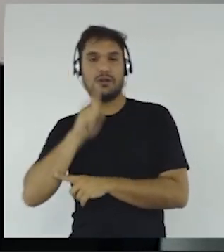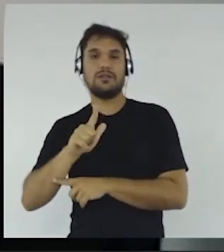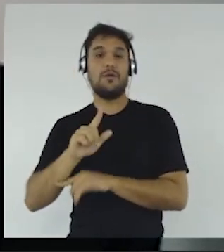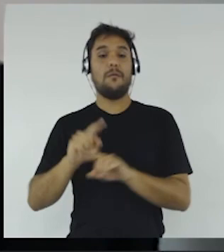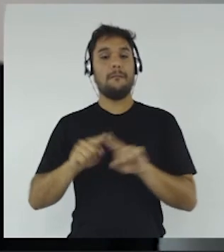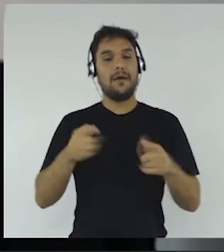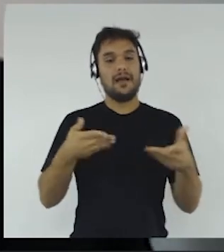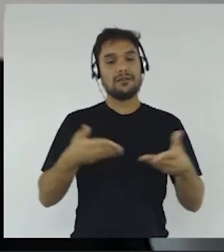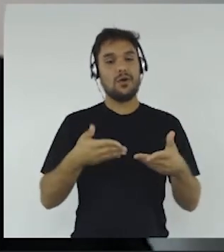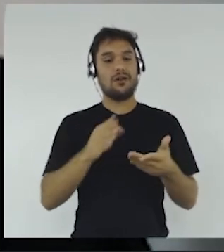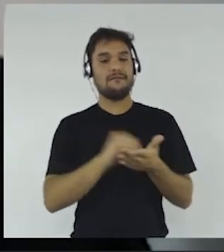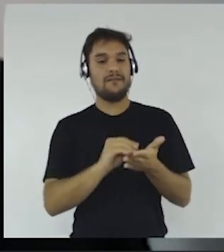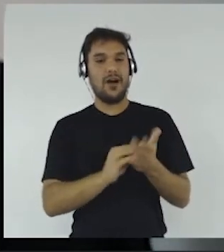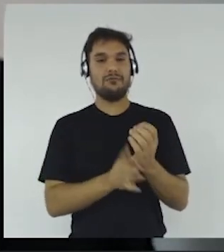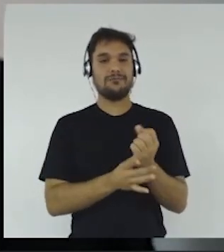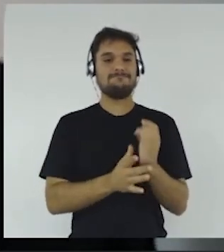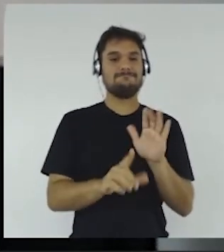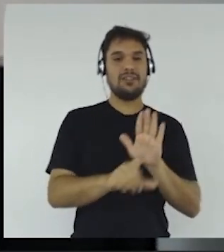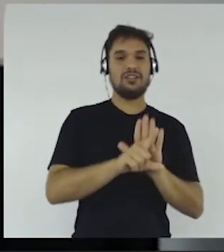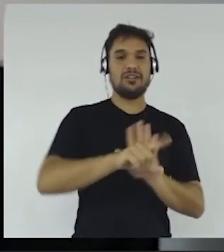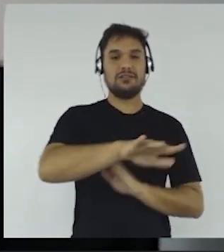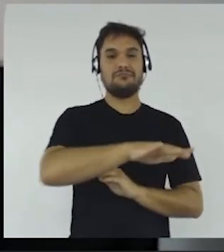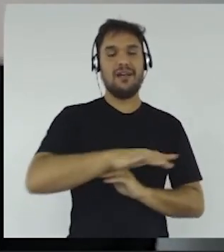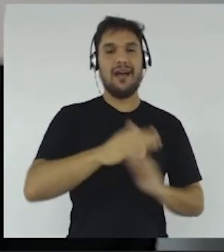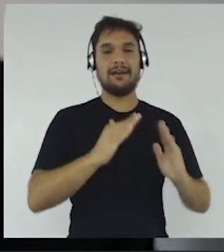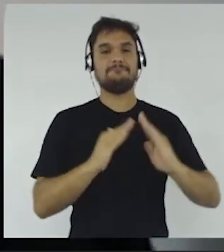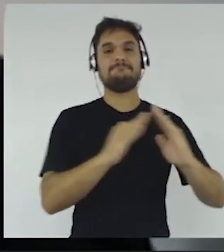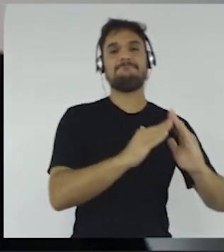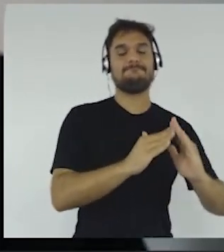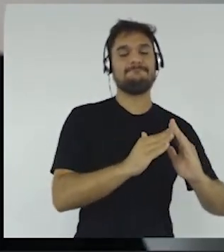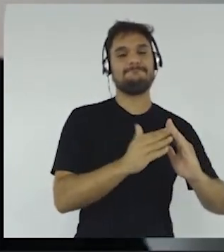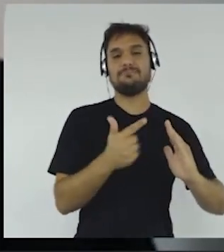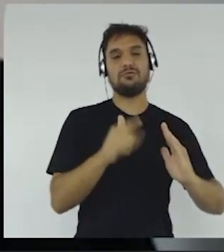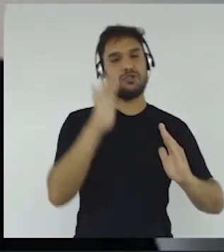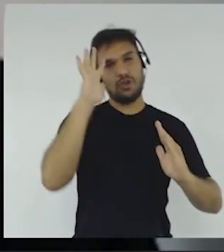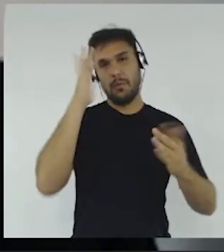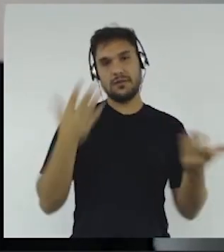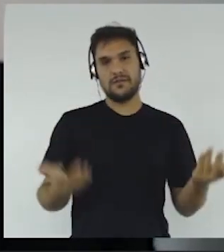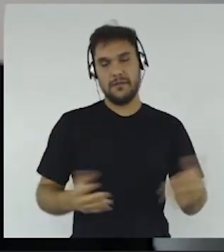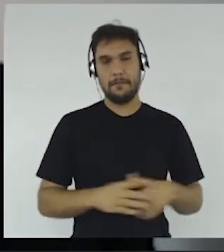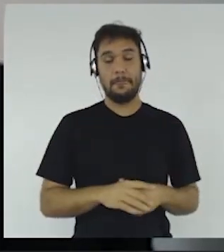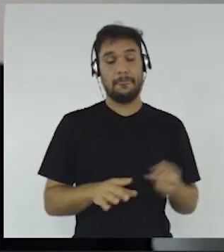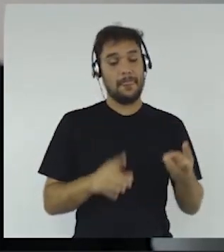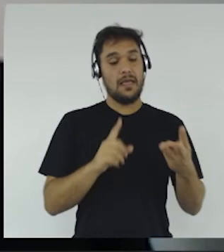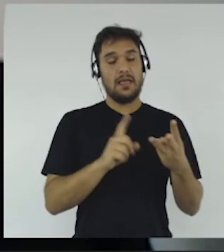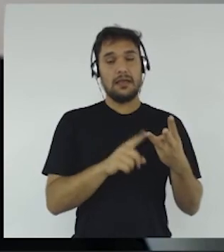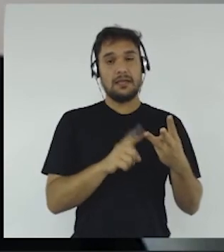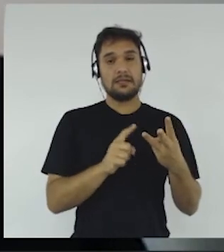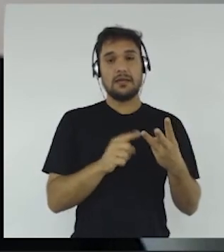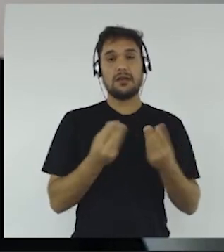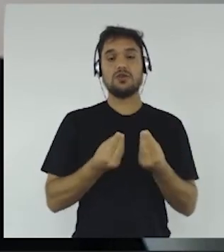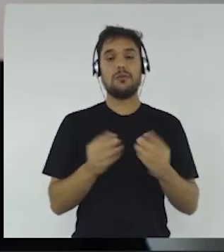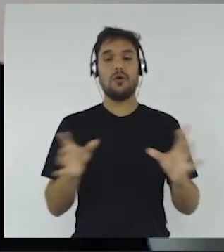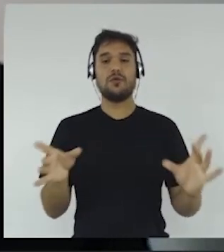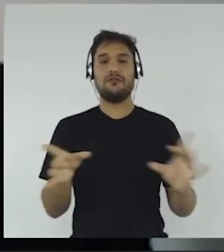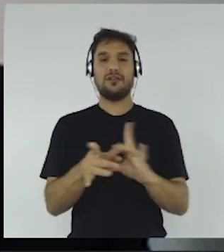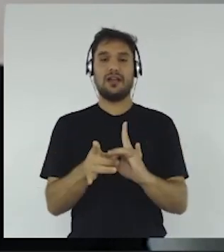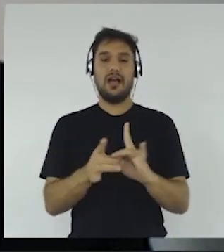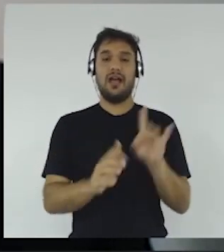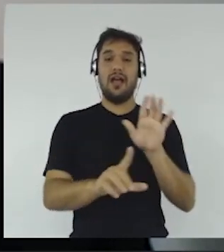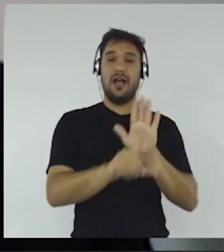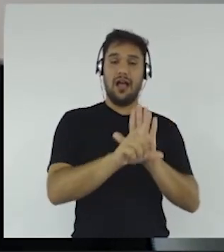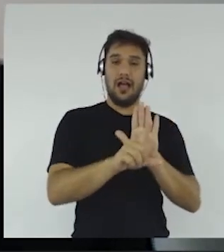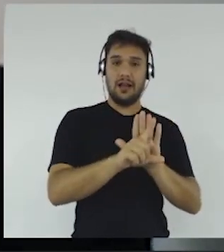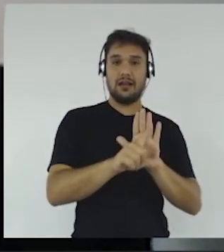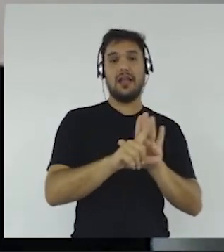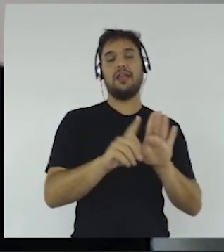mas contra a insegurança jurídica não há remédio, dizia ele. A terceira bandeira era de unificar o regime jurídico